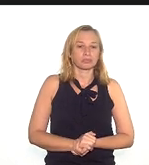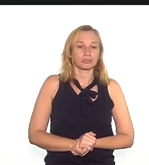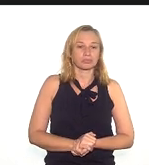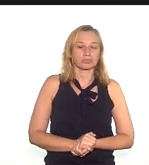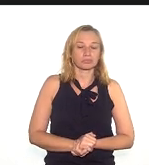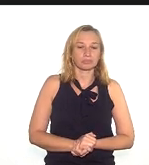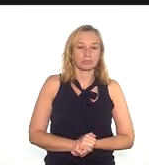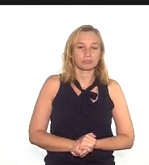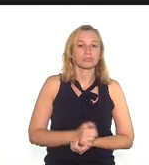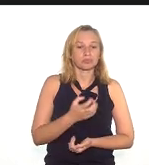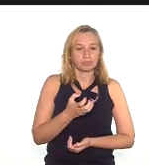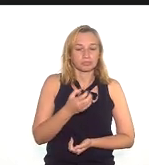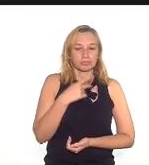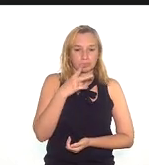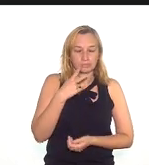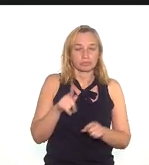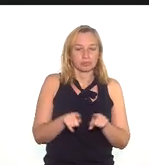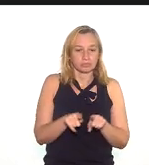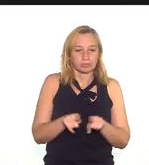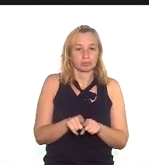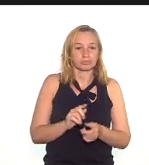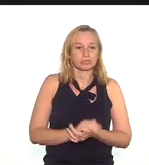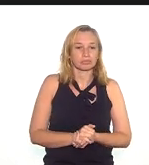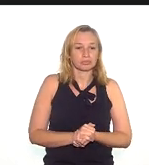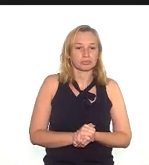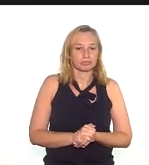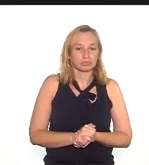eu queria abordar o